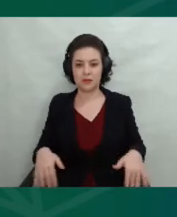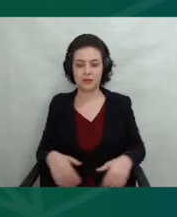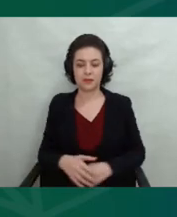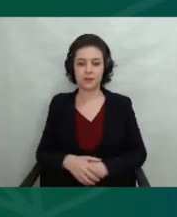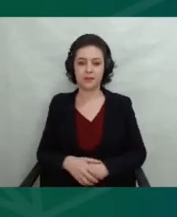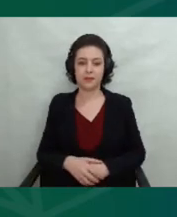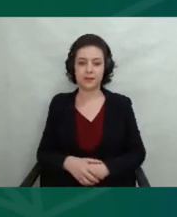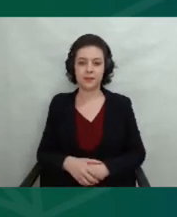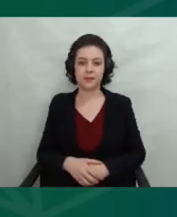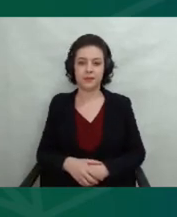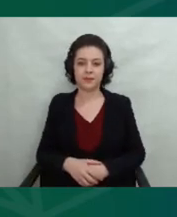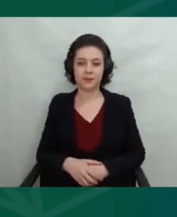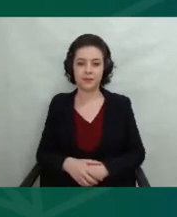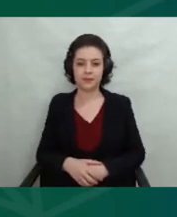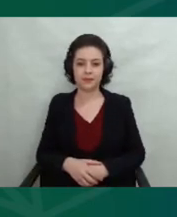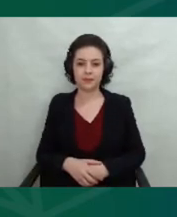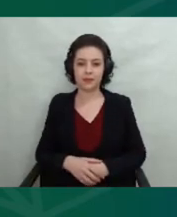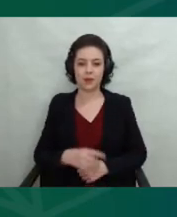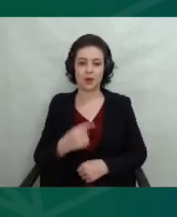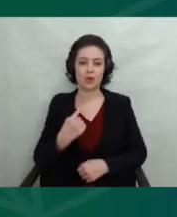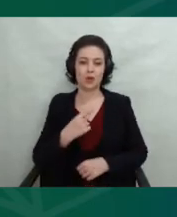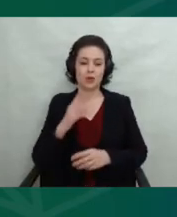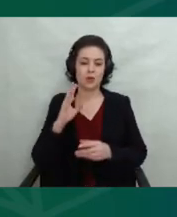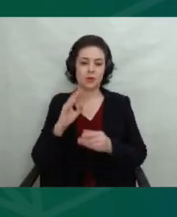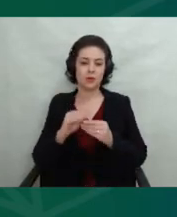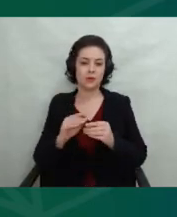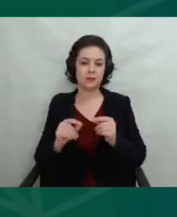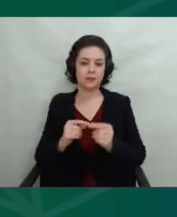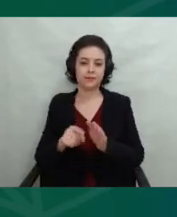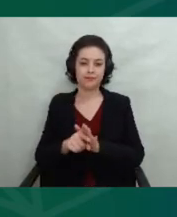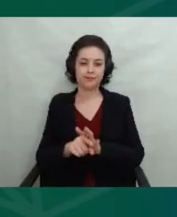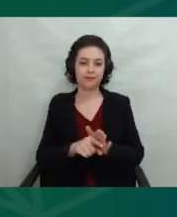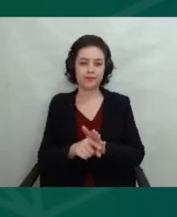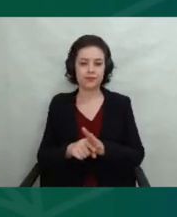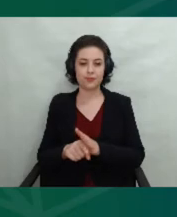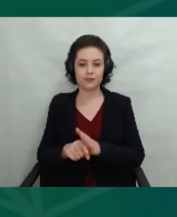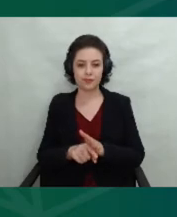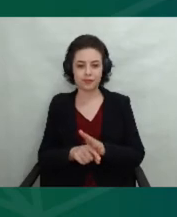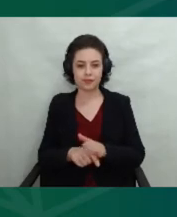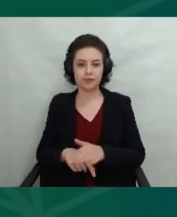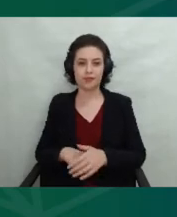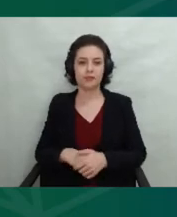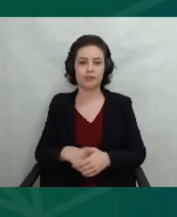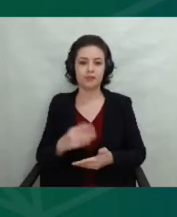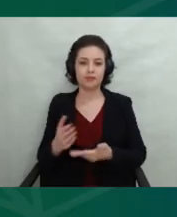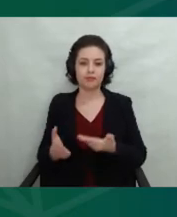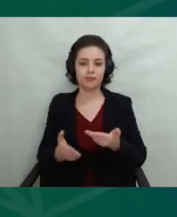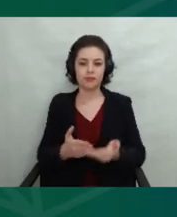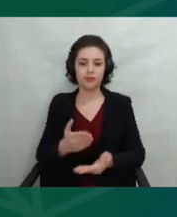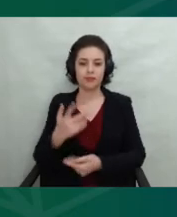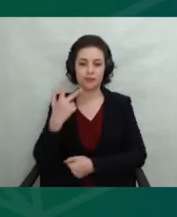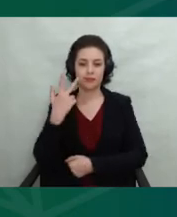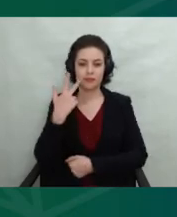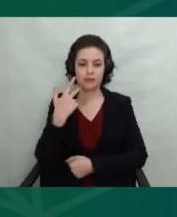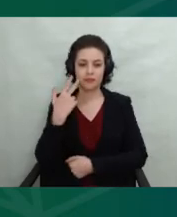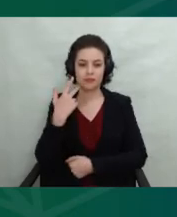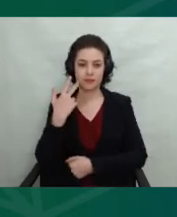Então, o que nós concluímos com esse estudo? Que o tratamento convencional da água, ou seja, a indústria tinha